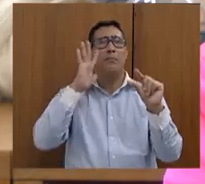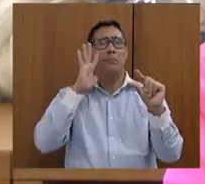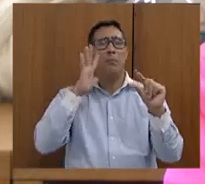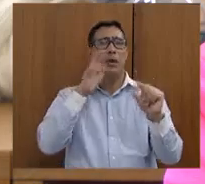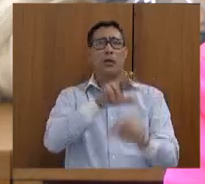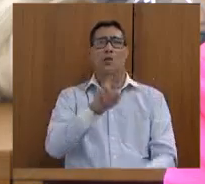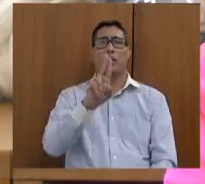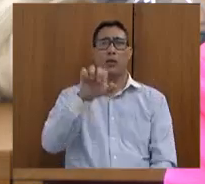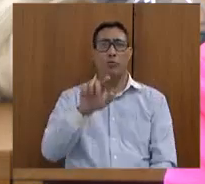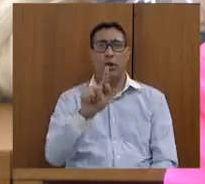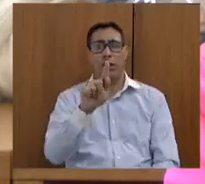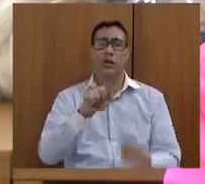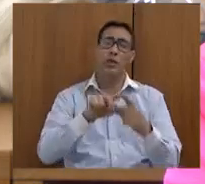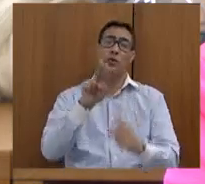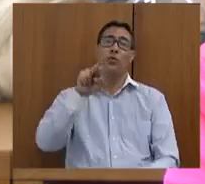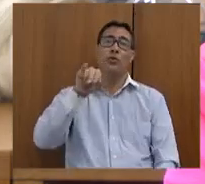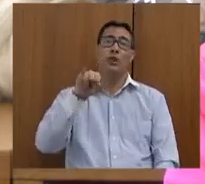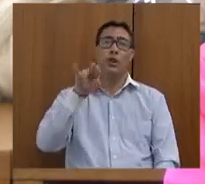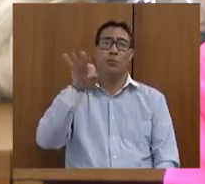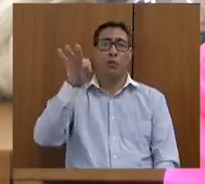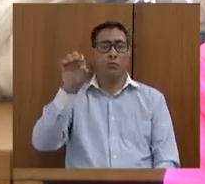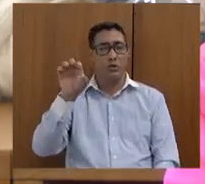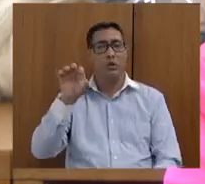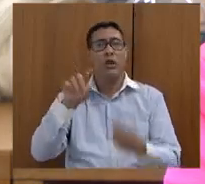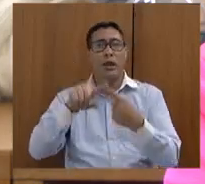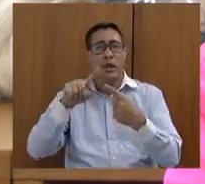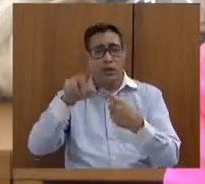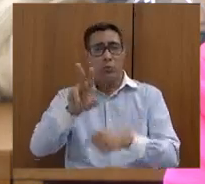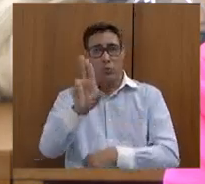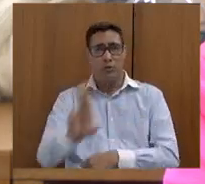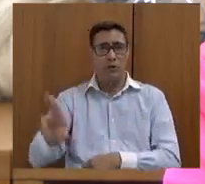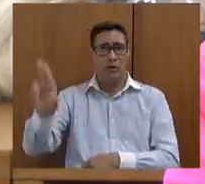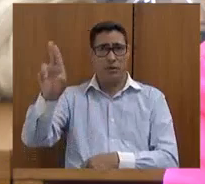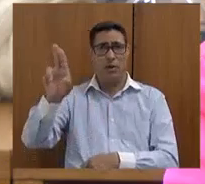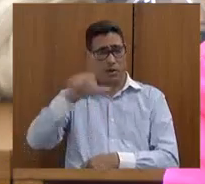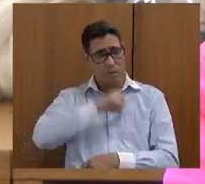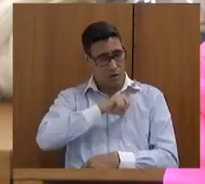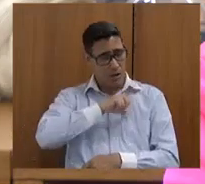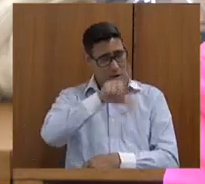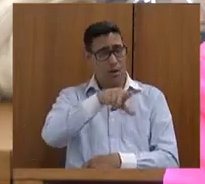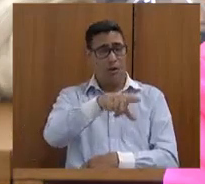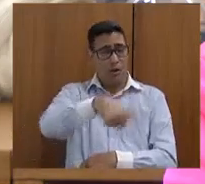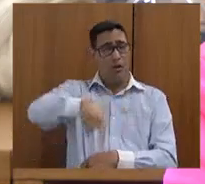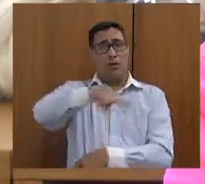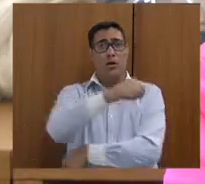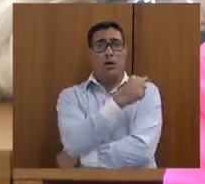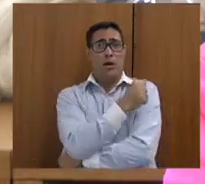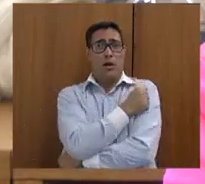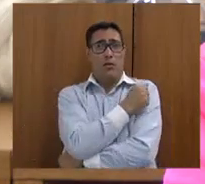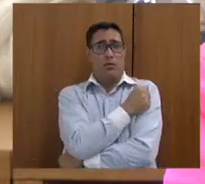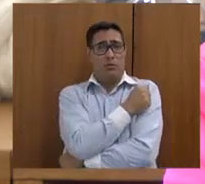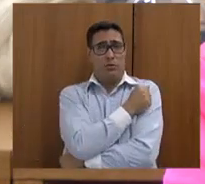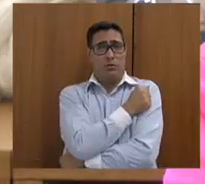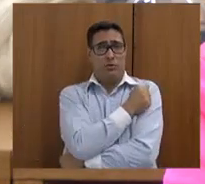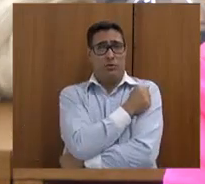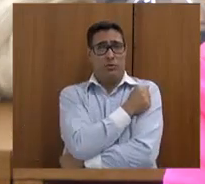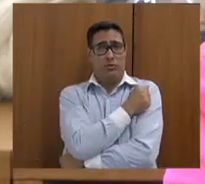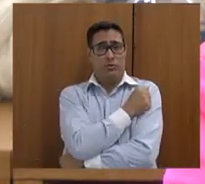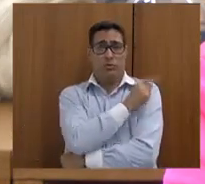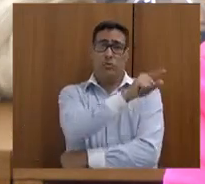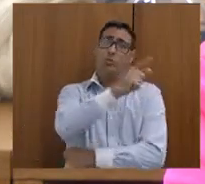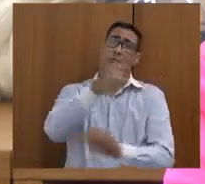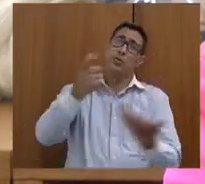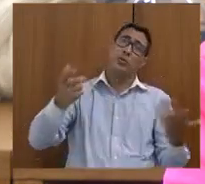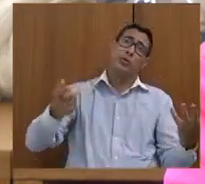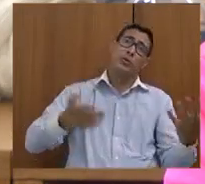a weng quanto a unimontes São universidades que sua maioria gente atendem estudantes é de